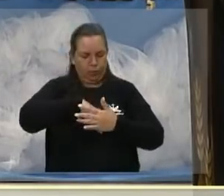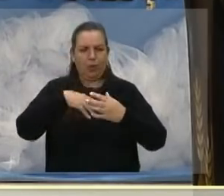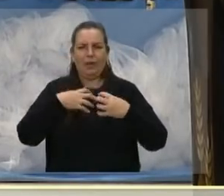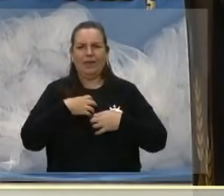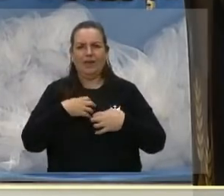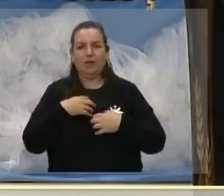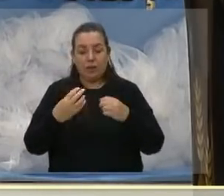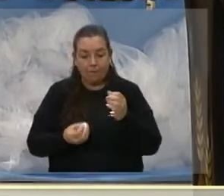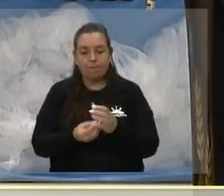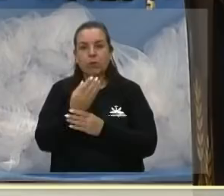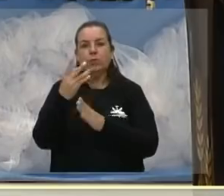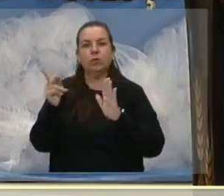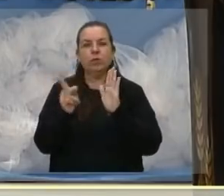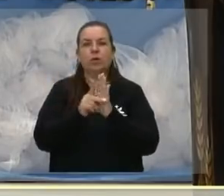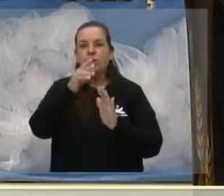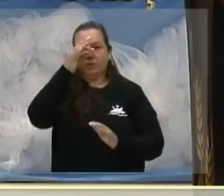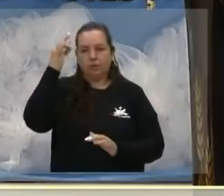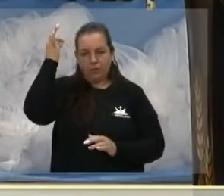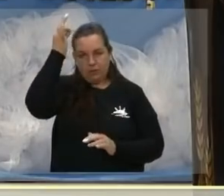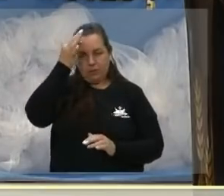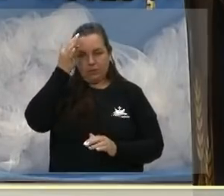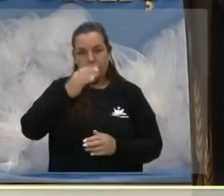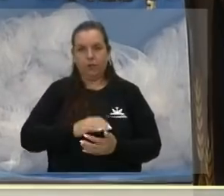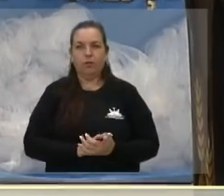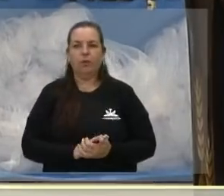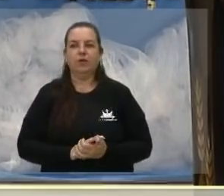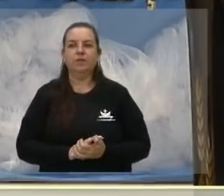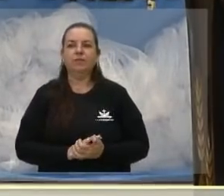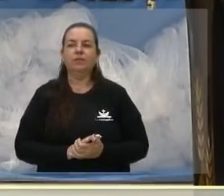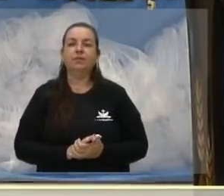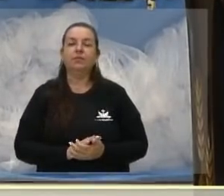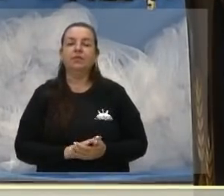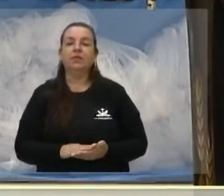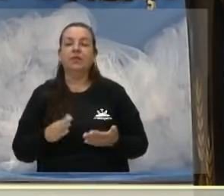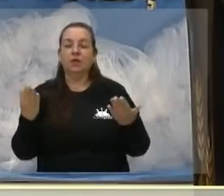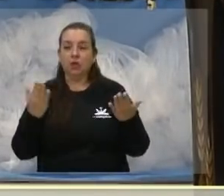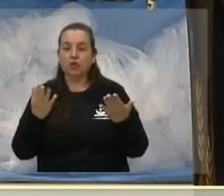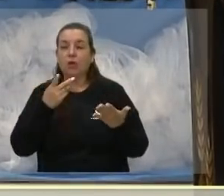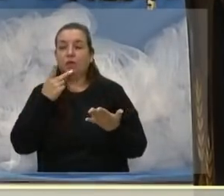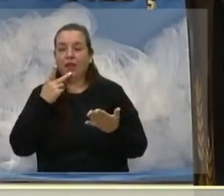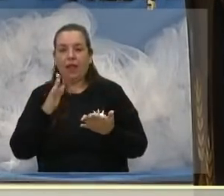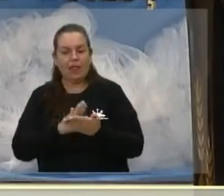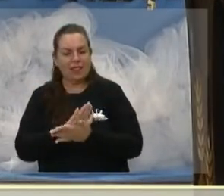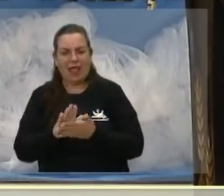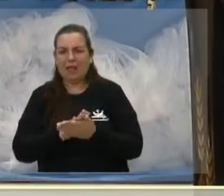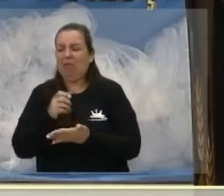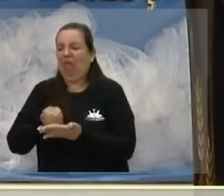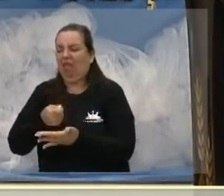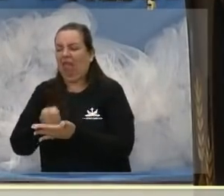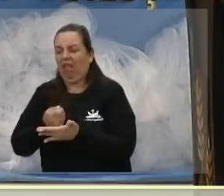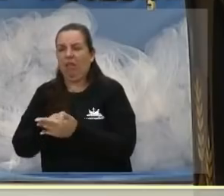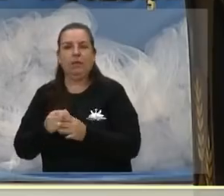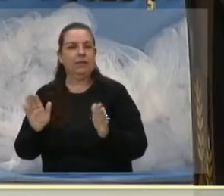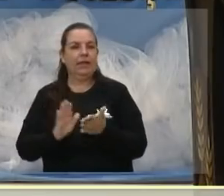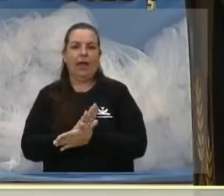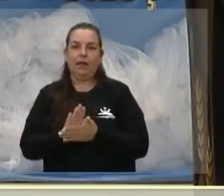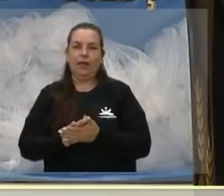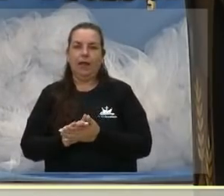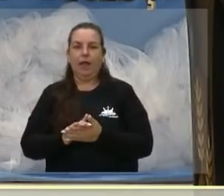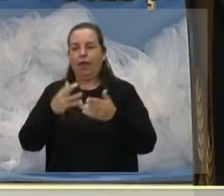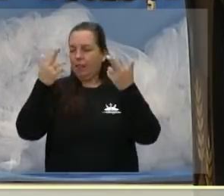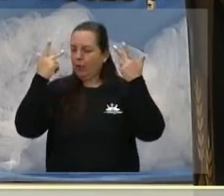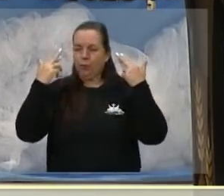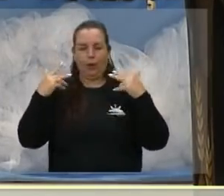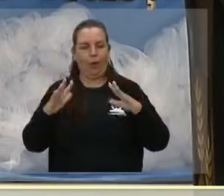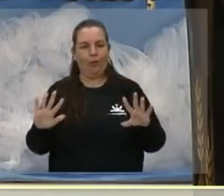fruto do espírito santo e como eu disse nada por obrigação é